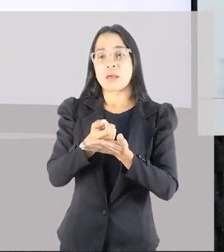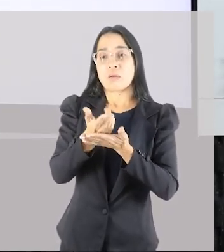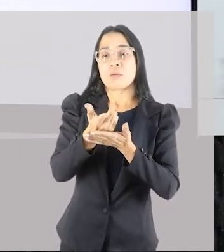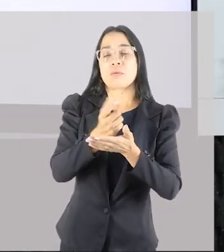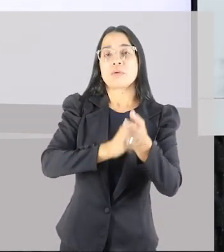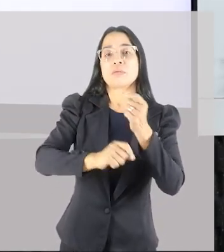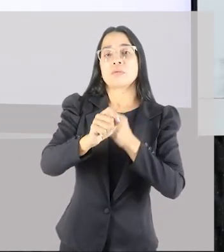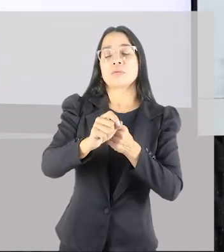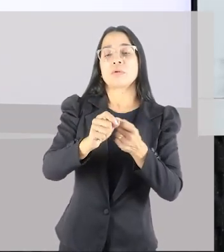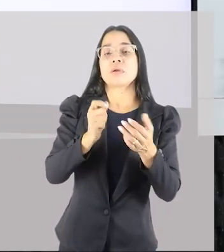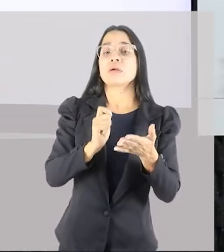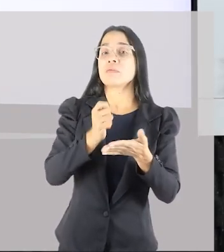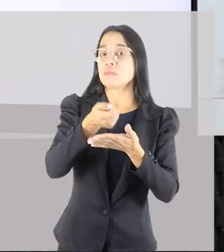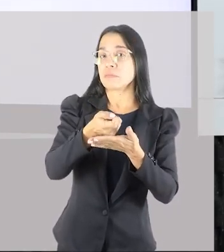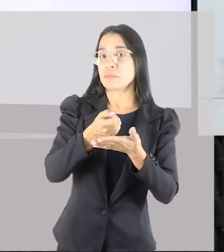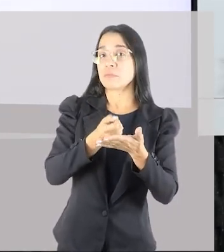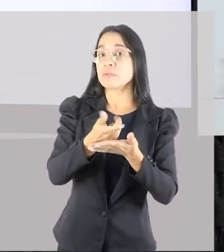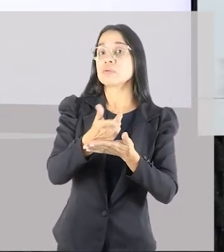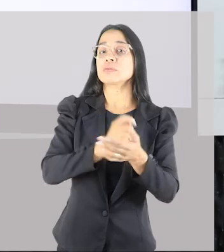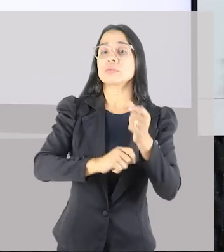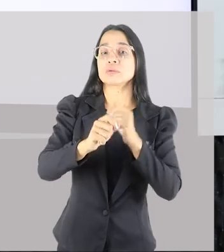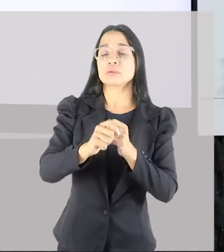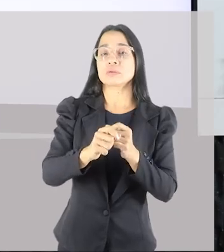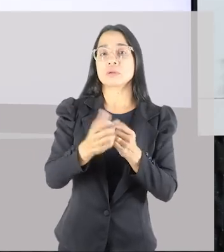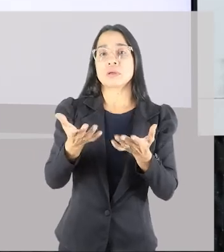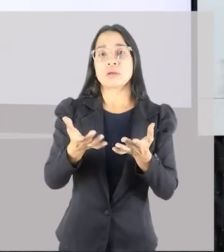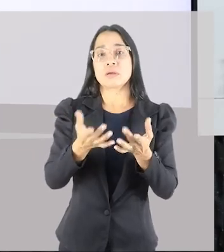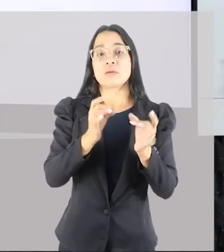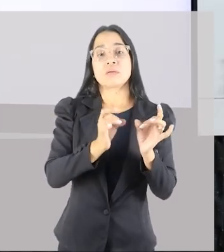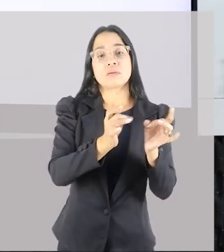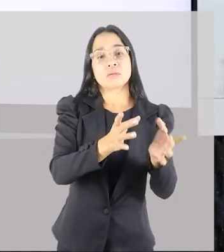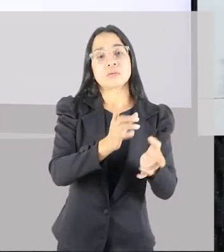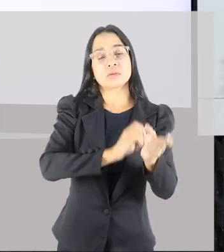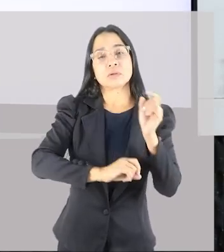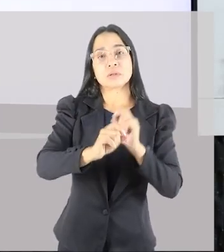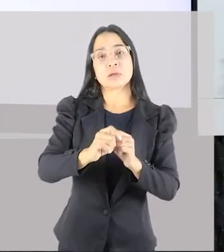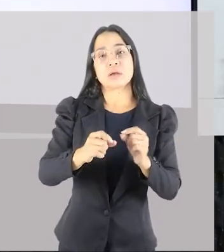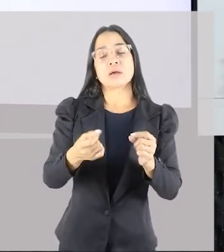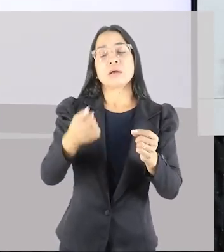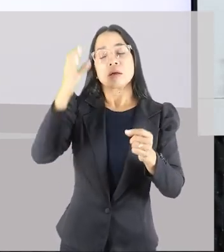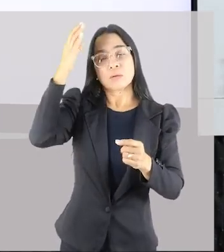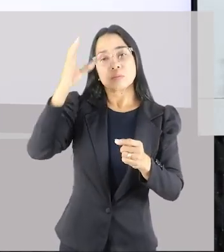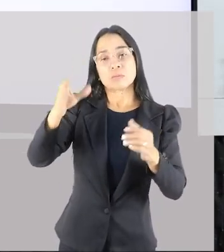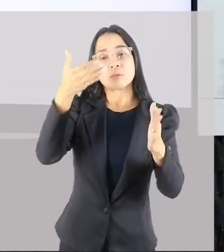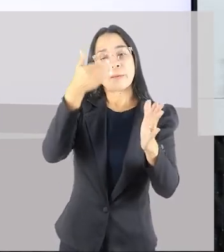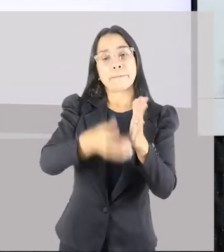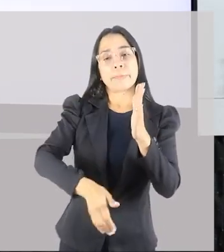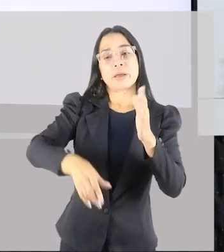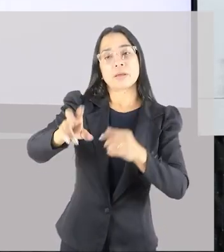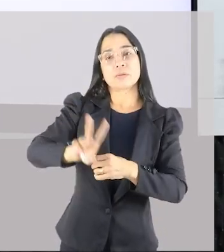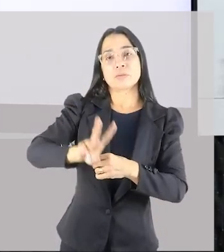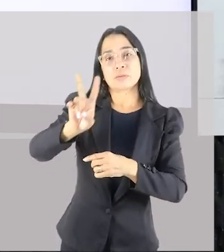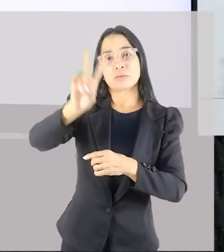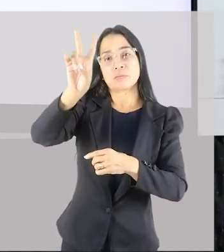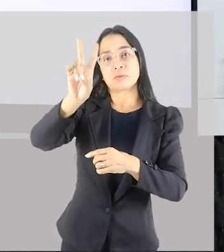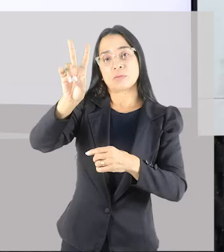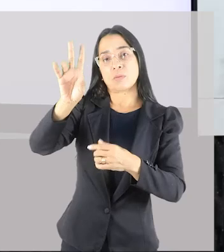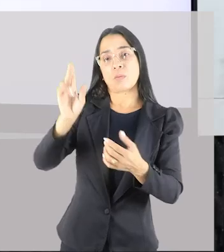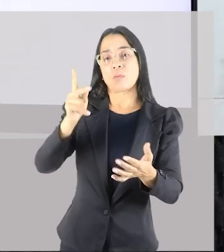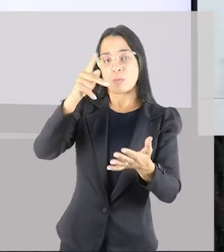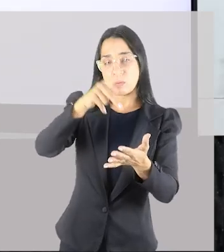cultura perde a sua valoração a cultura perde o seu âmago a sua